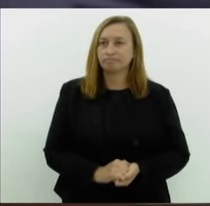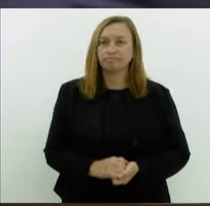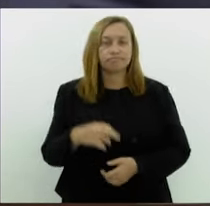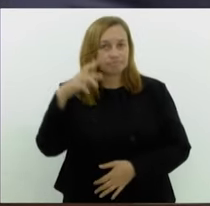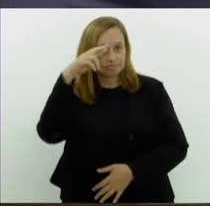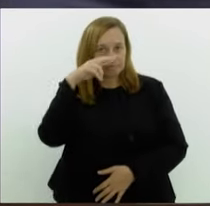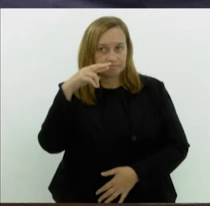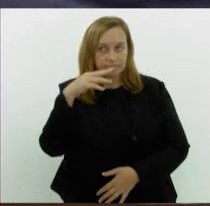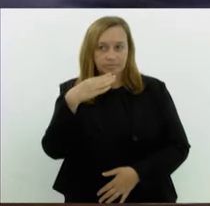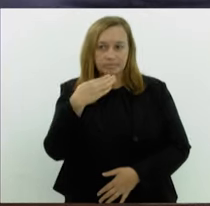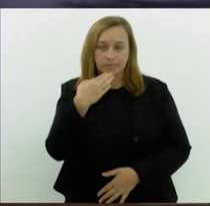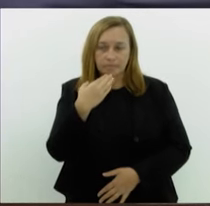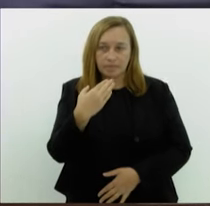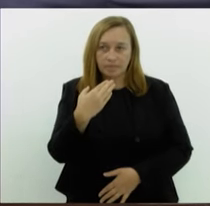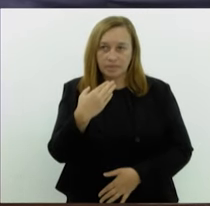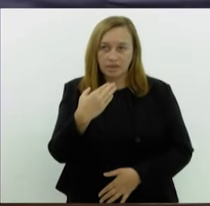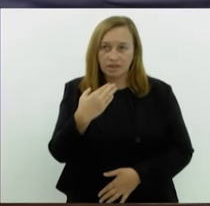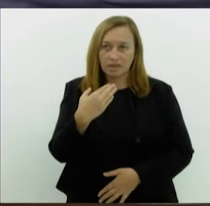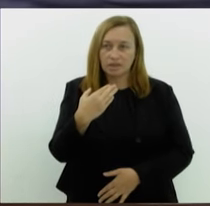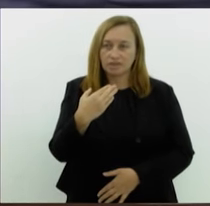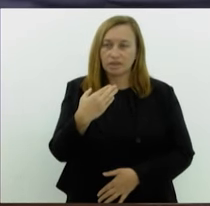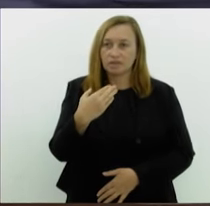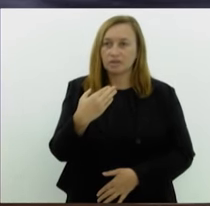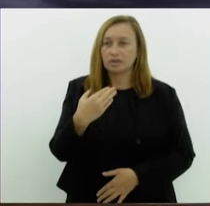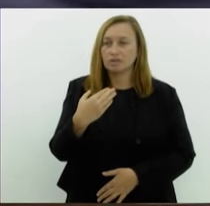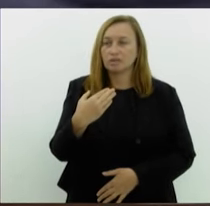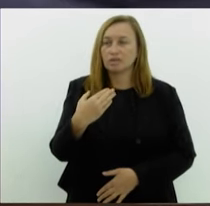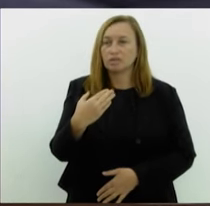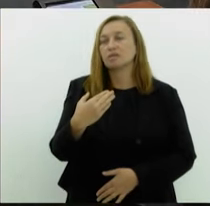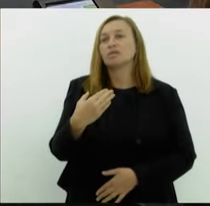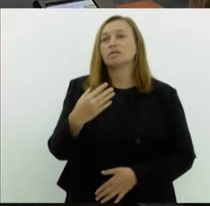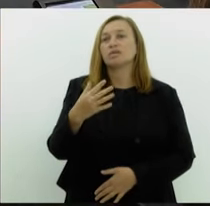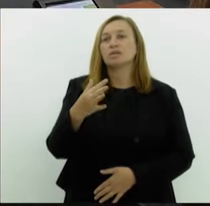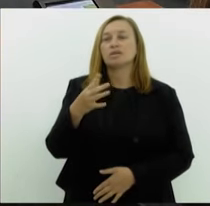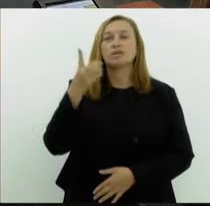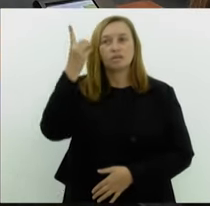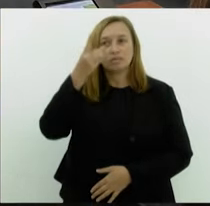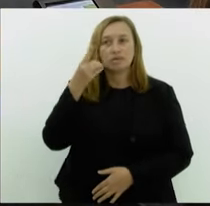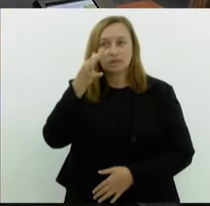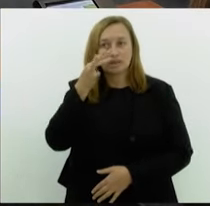Verificação solicitada pelo nobre deputado Sarafim.